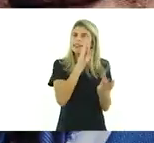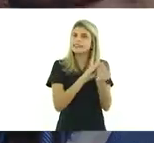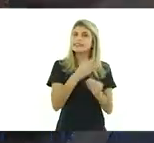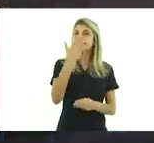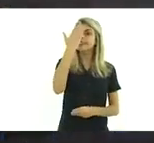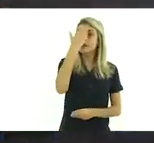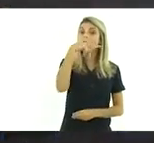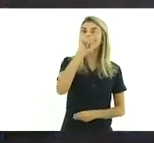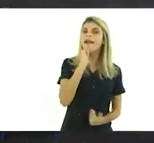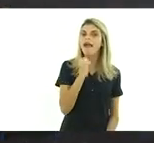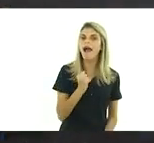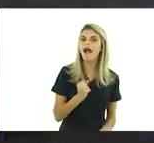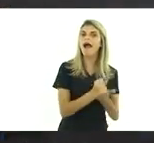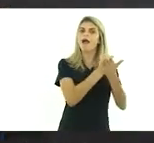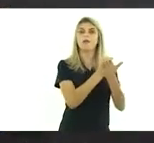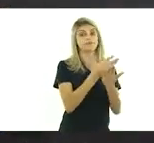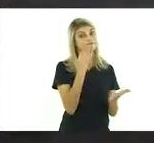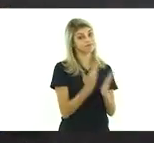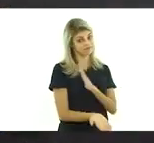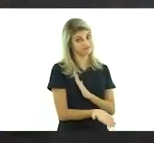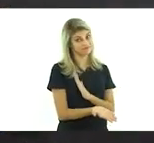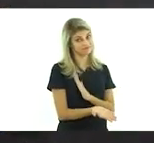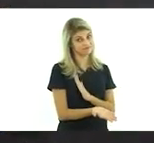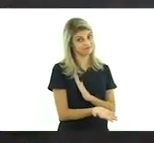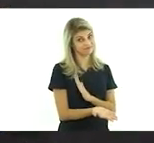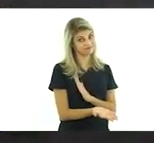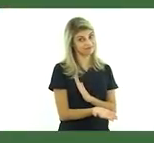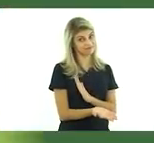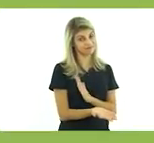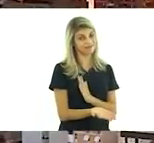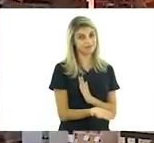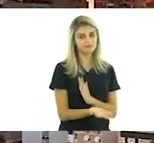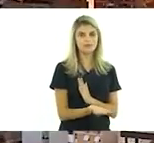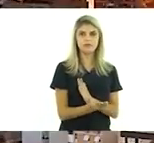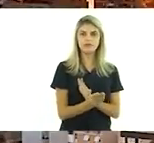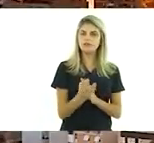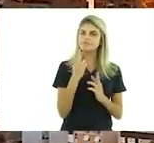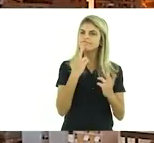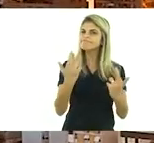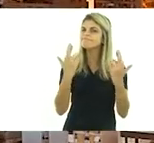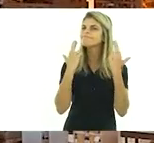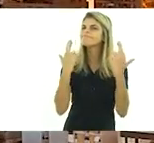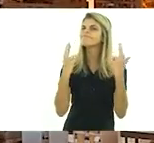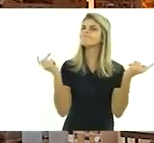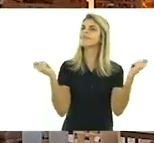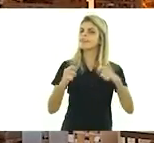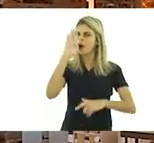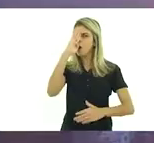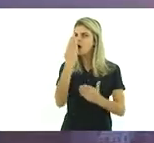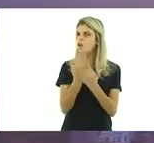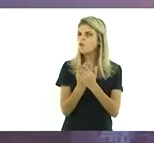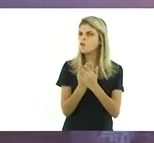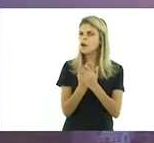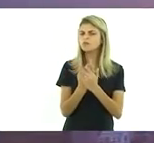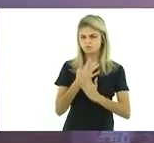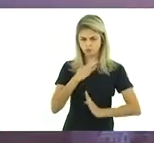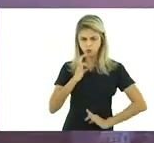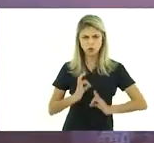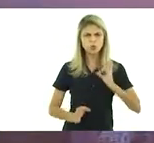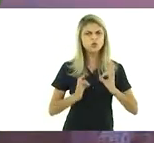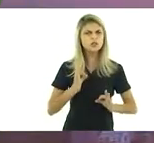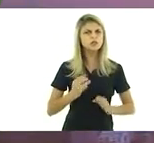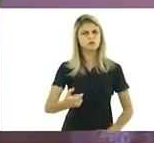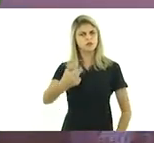quem eles apoiarem, perde. Mas a esperança renasceu, com muita justiça,